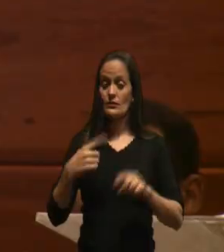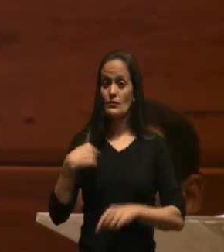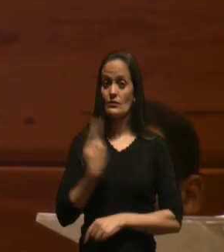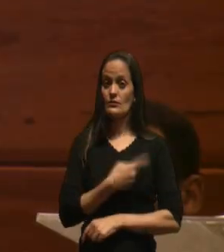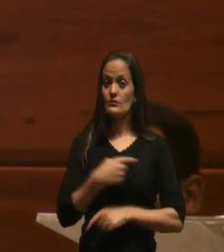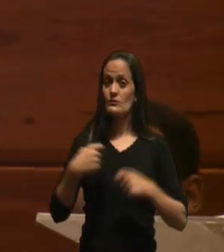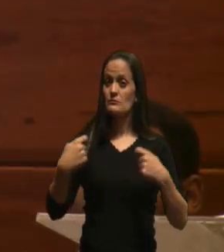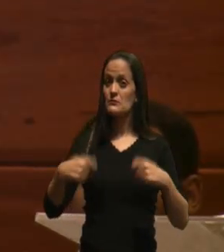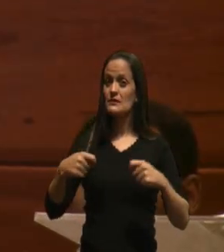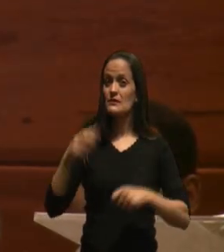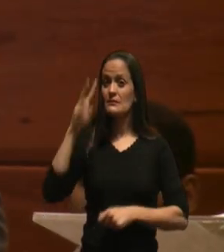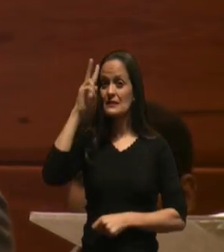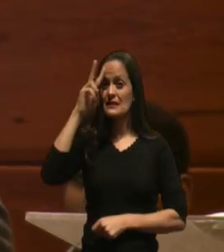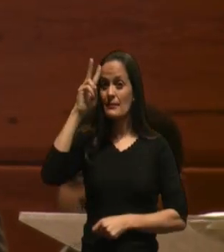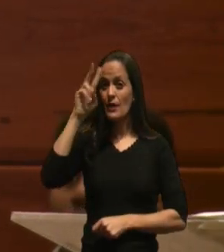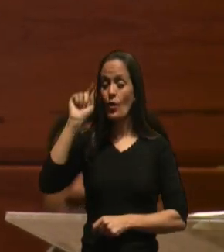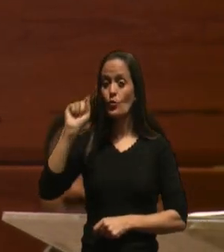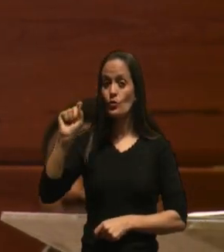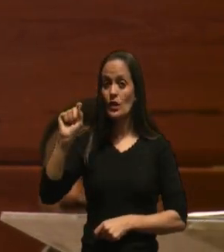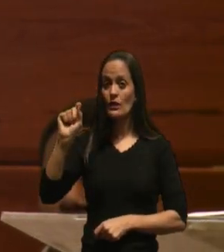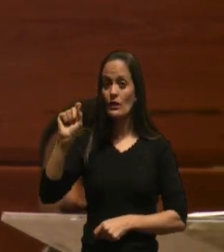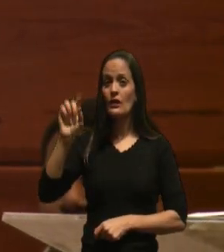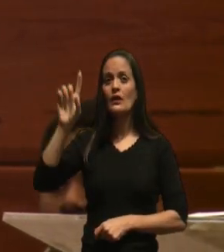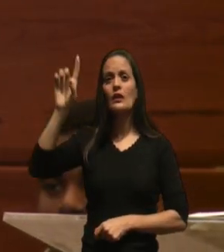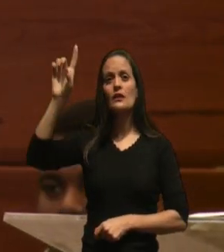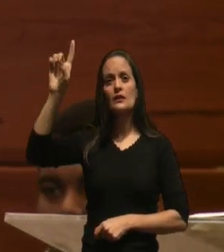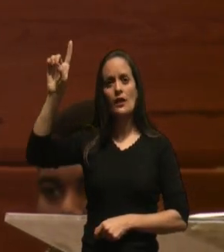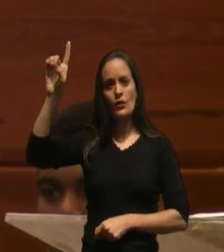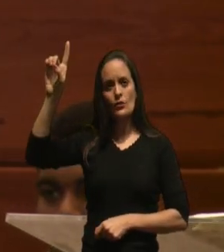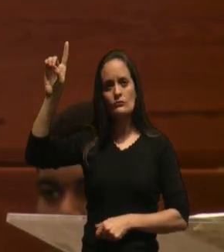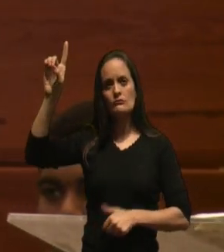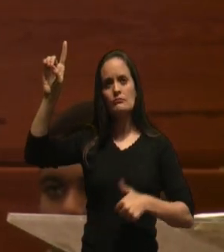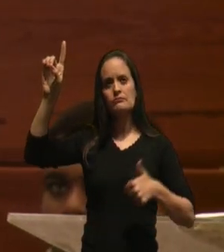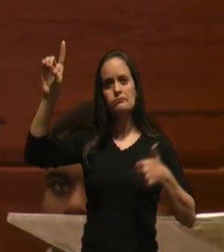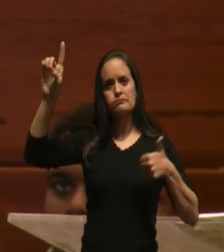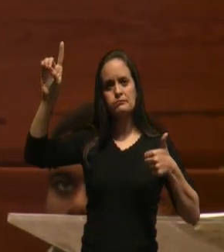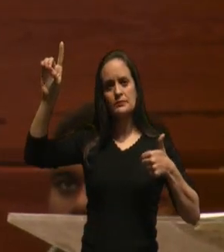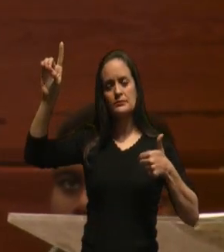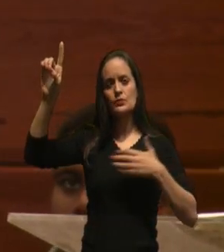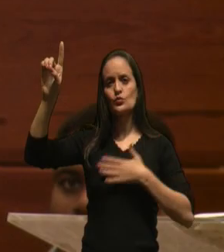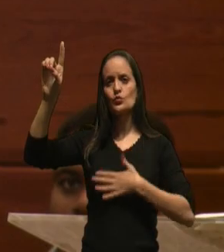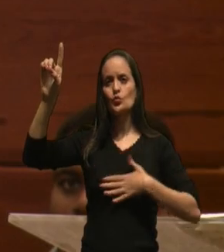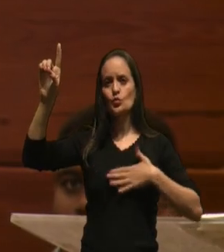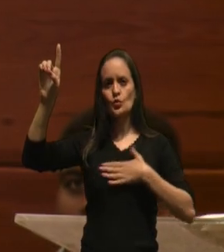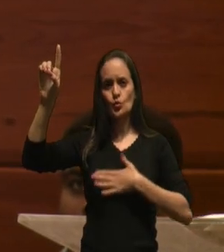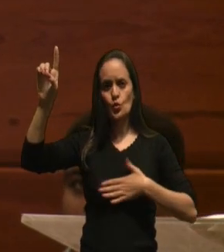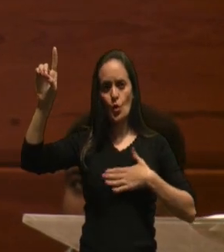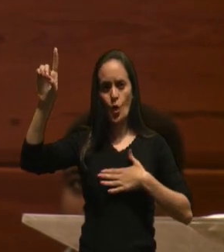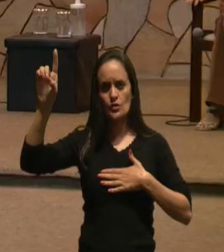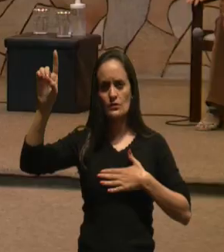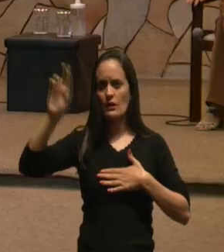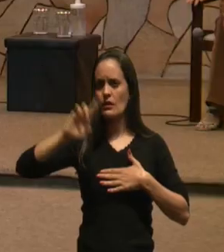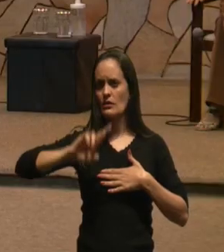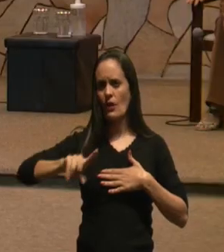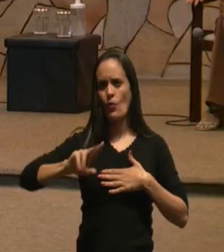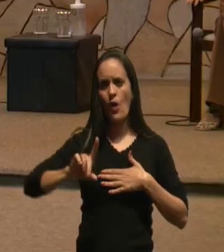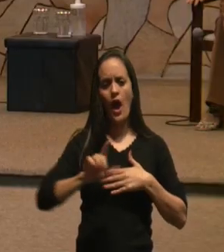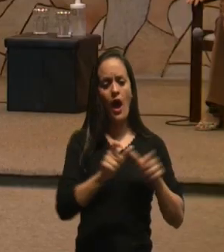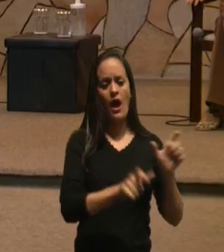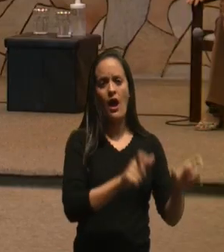antes de querermos agradar a qualquer pessoa, principalmente nos assuntos que envolvem o reino de